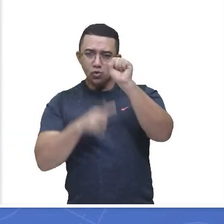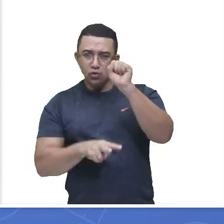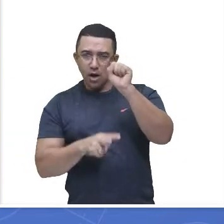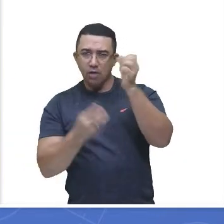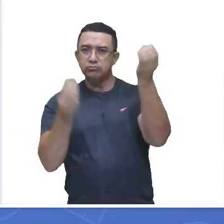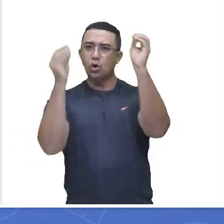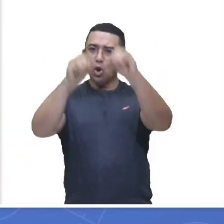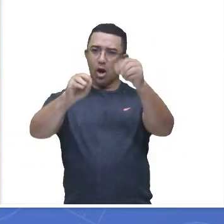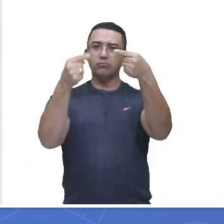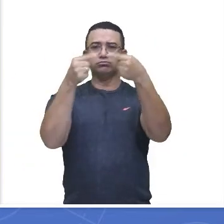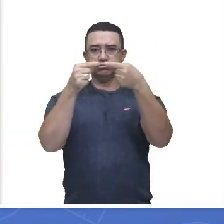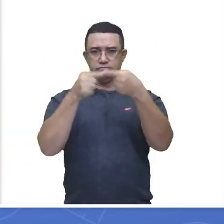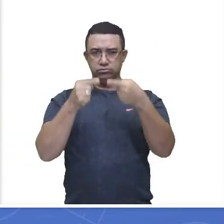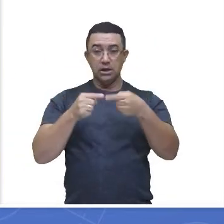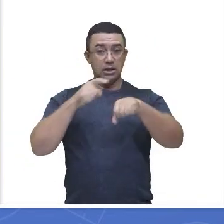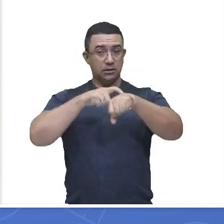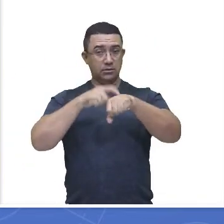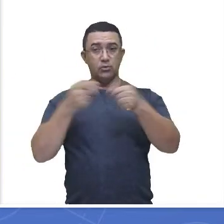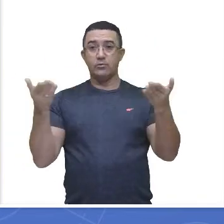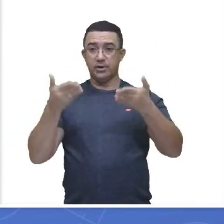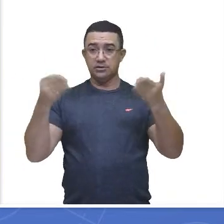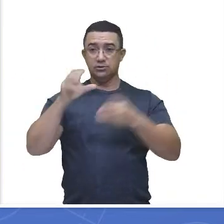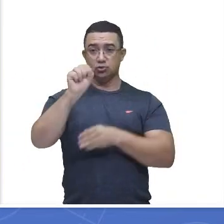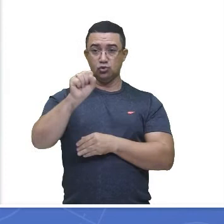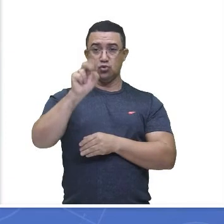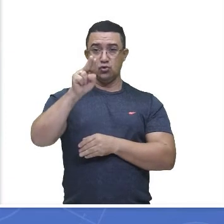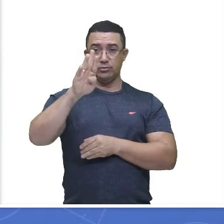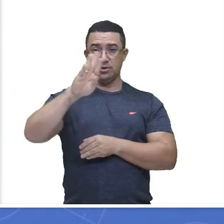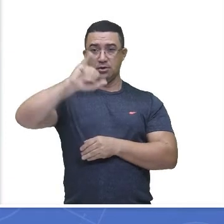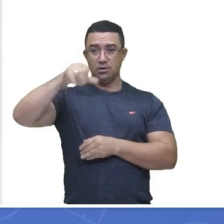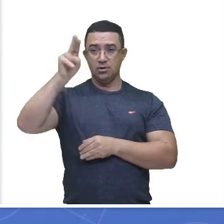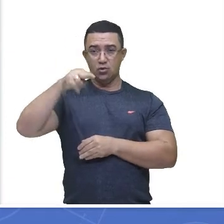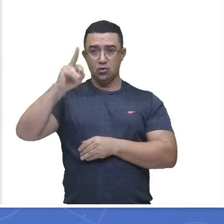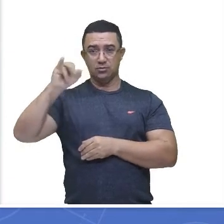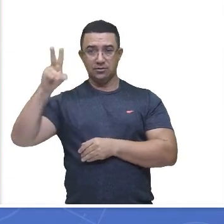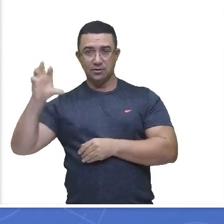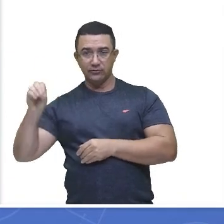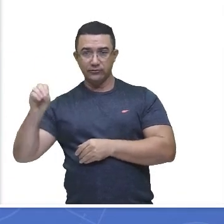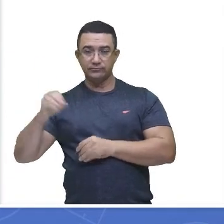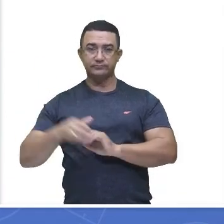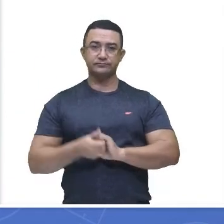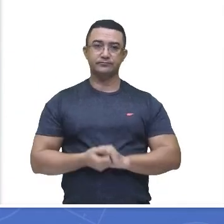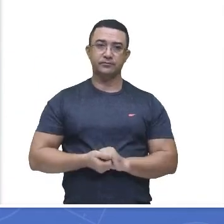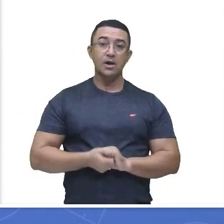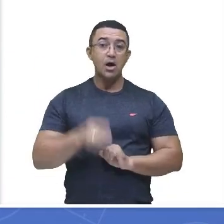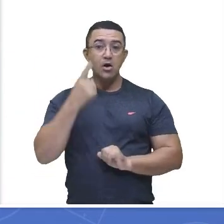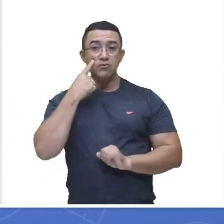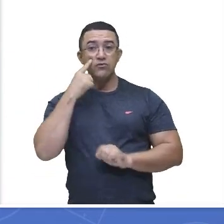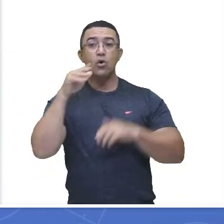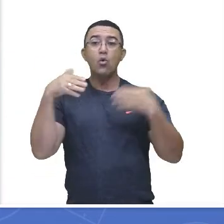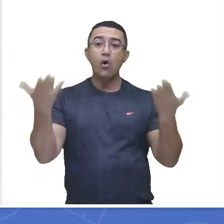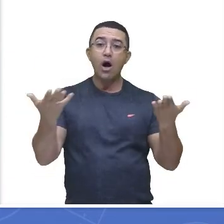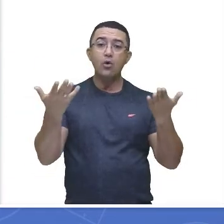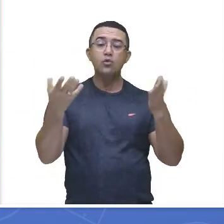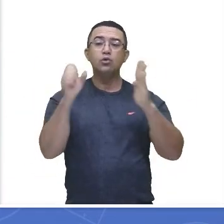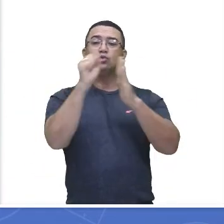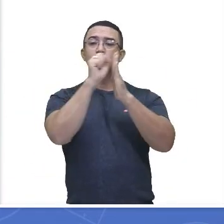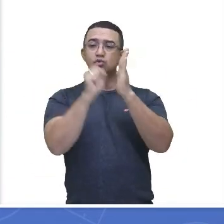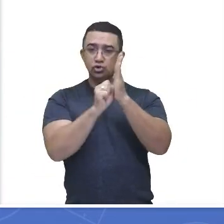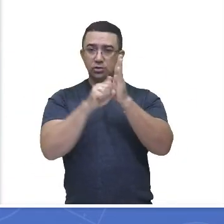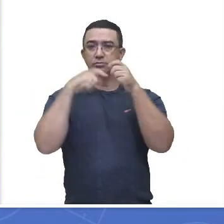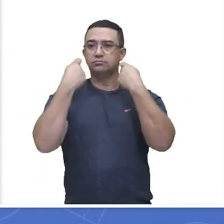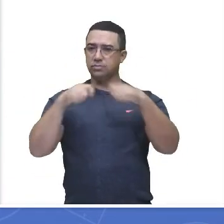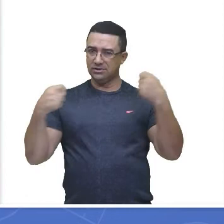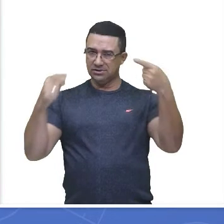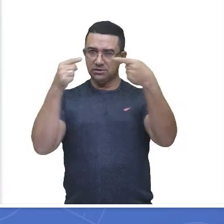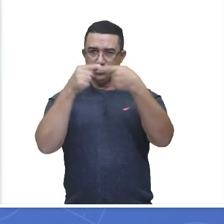no presente do subjuntivo e você tem que ficar ligado aí com relação aos sujeitos de cada frase para ter uma concordância, tá